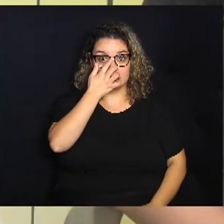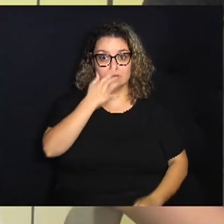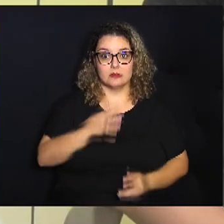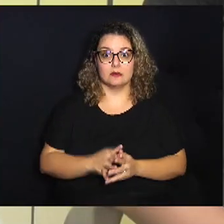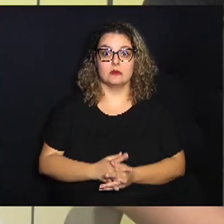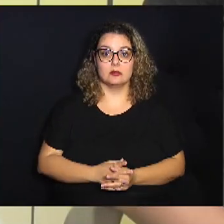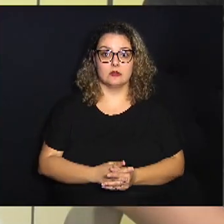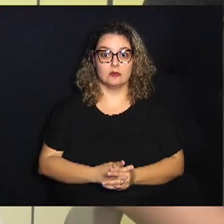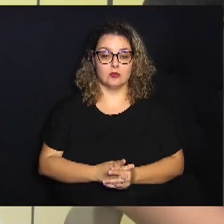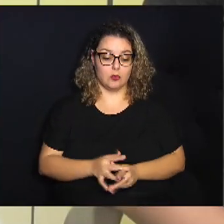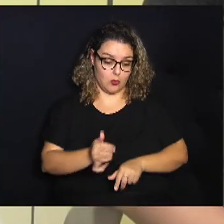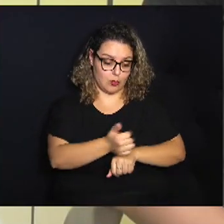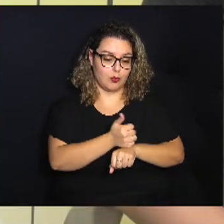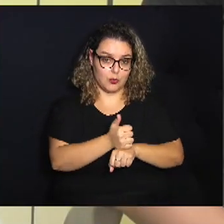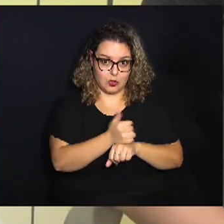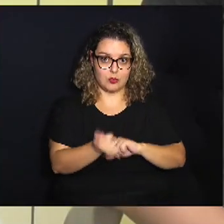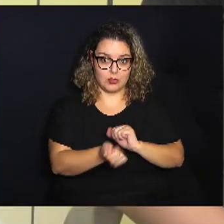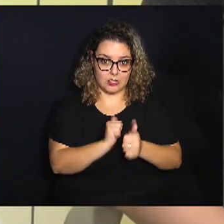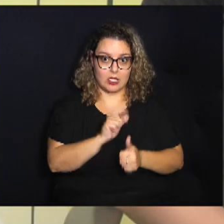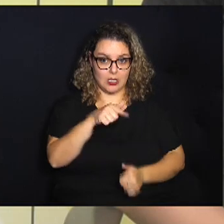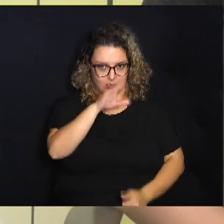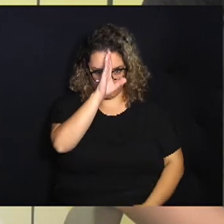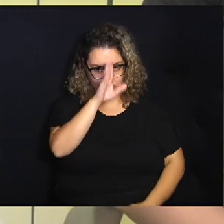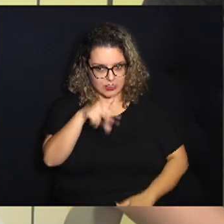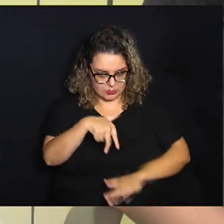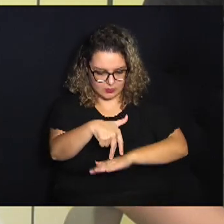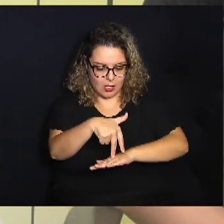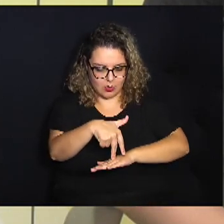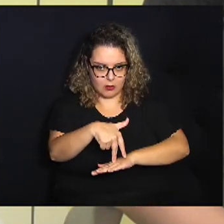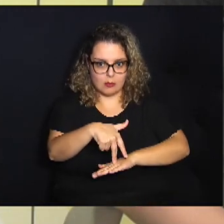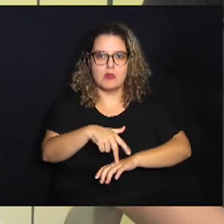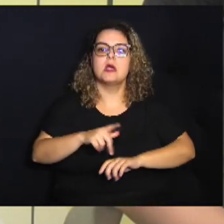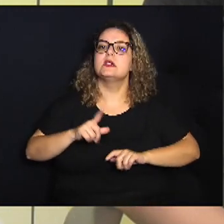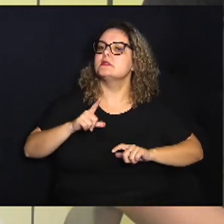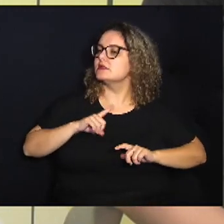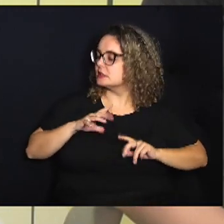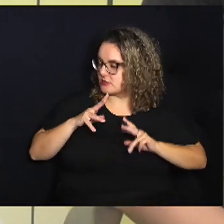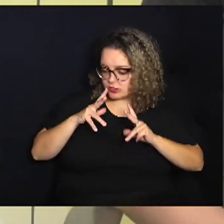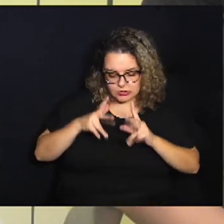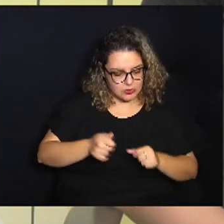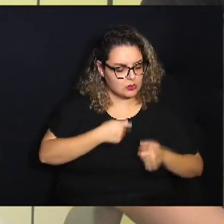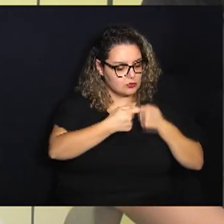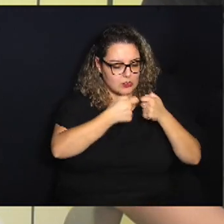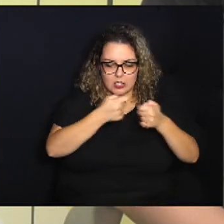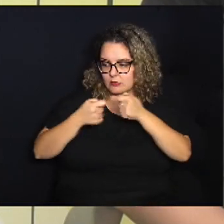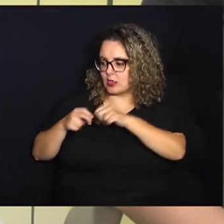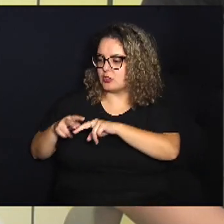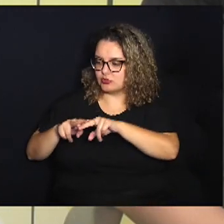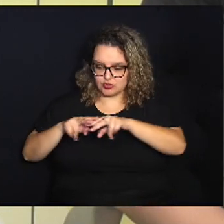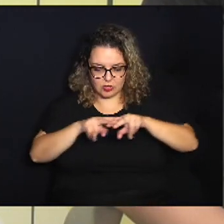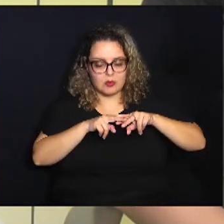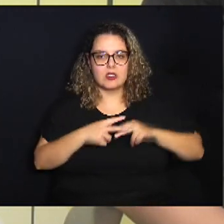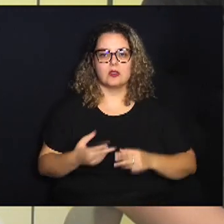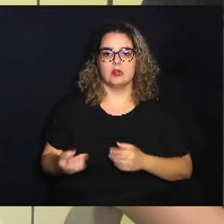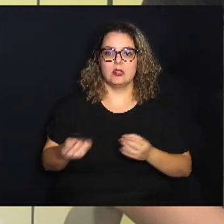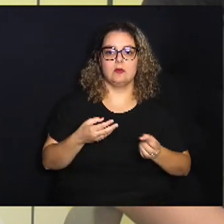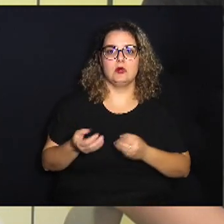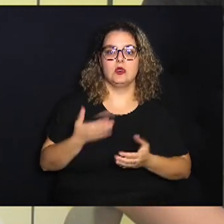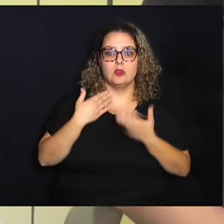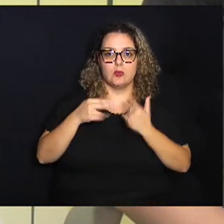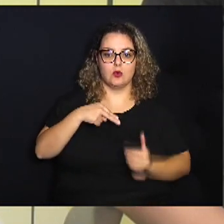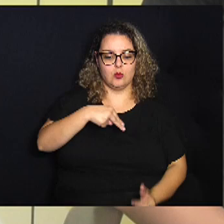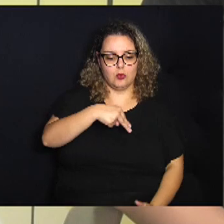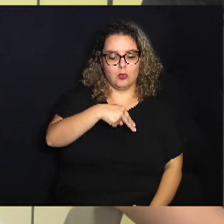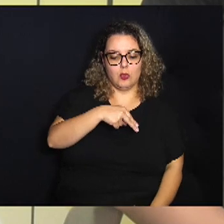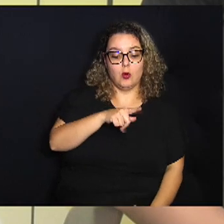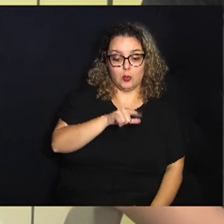O atleta, no caso, é o condutor principal, mas tem todas as entrevistas periféricas, o trabalho de checagem. Recentemente eu conversei com o Lira Neto, que é um